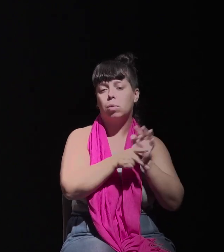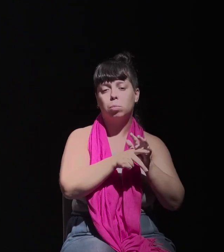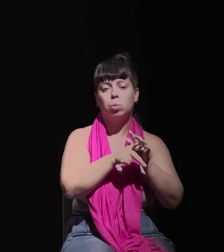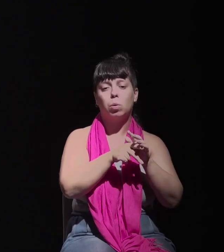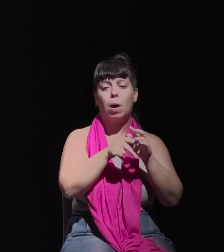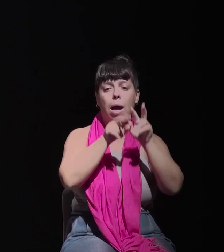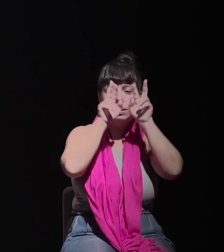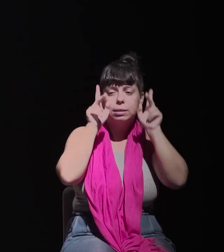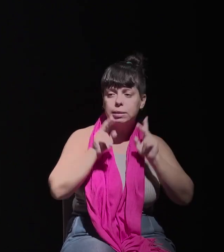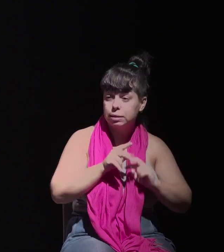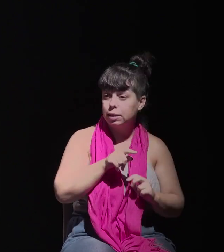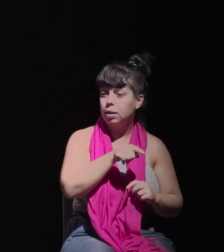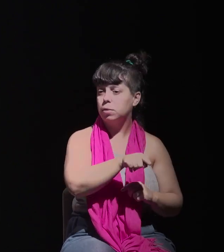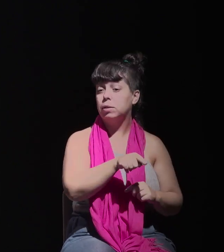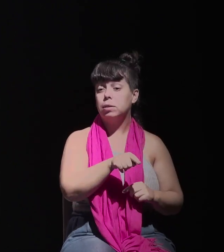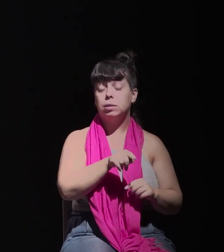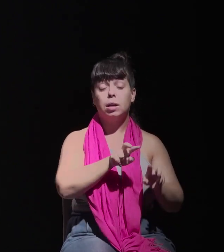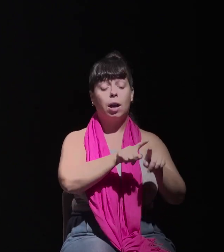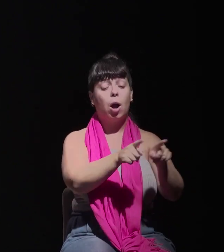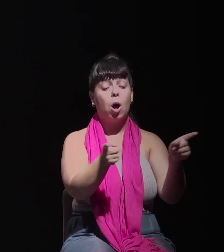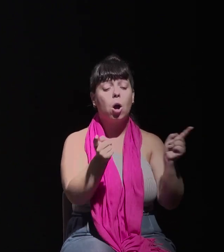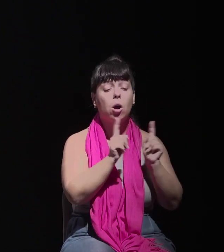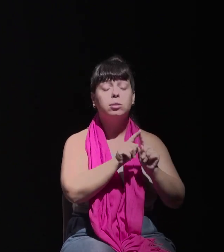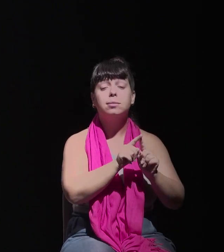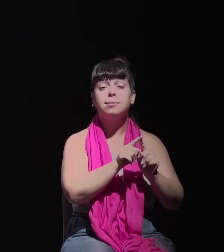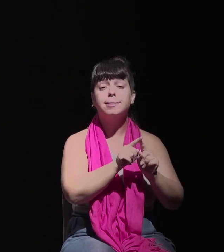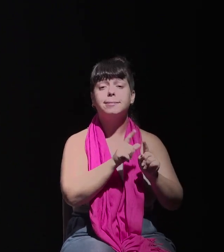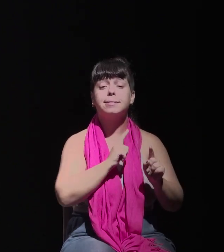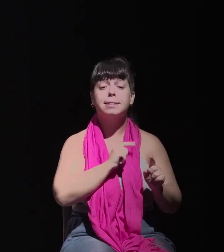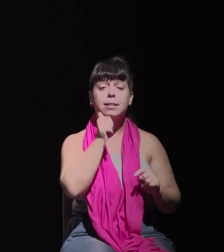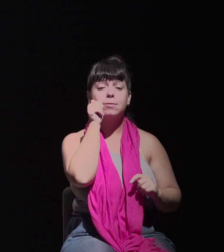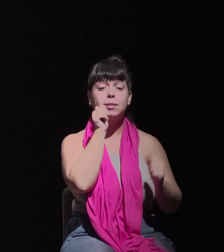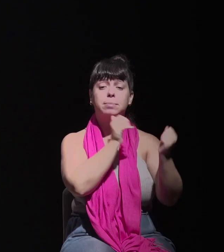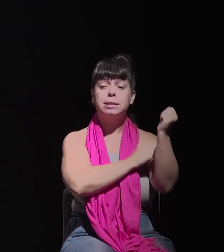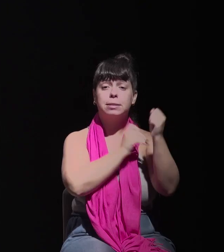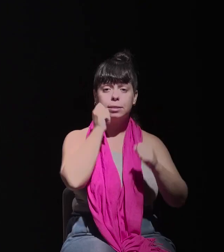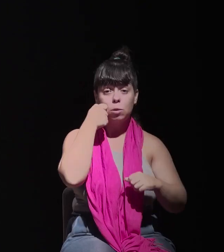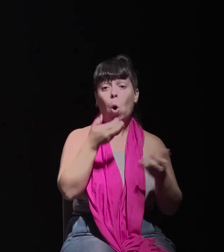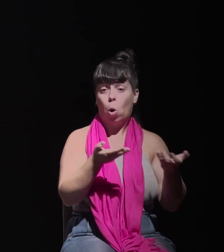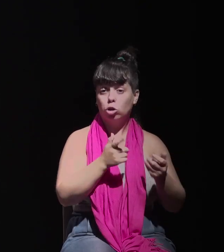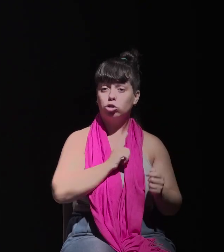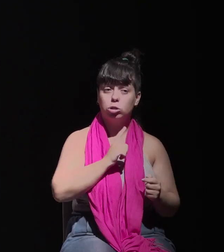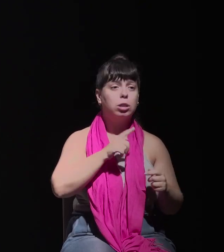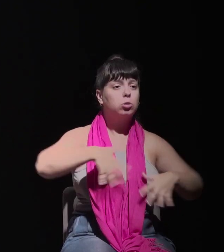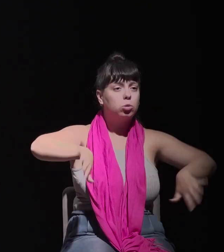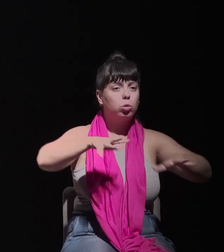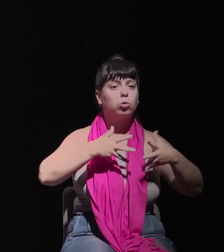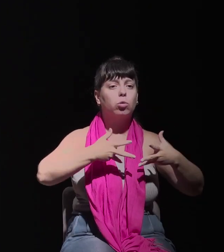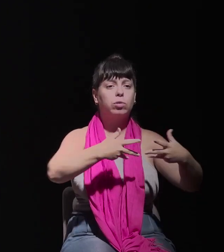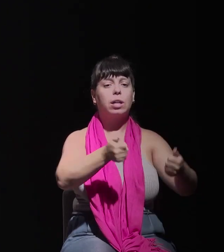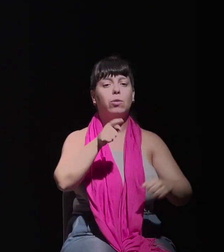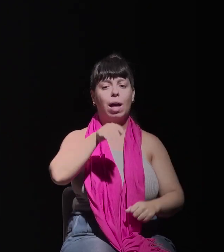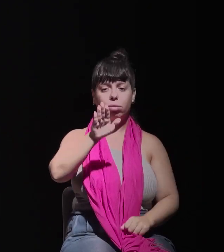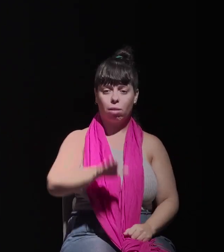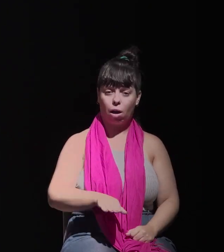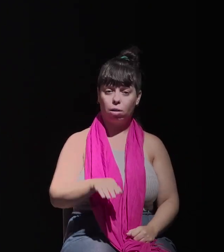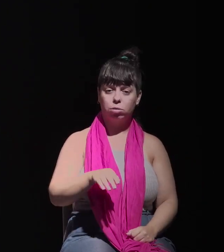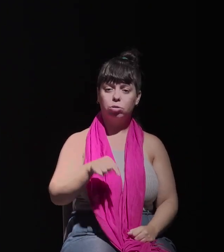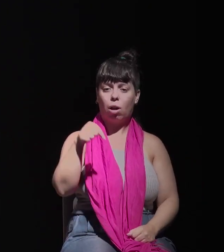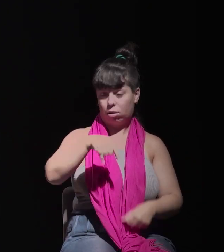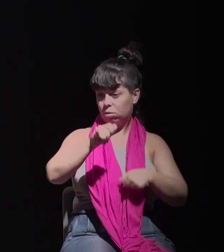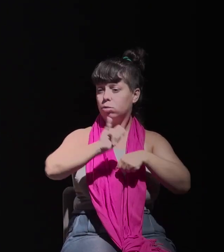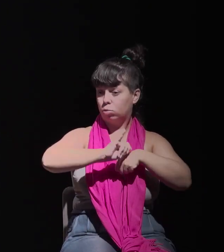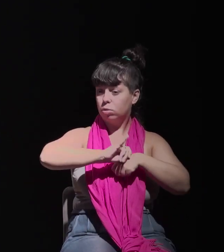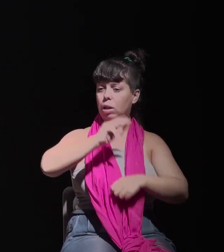negro, presencialmente, que acontecem em vários espaços, inclusive hoje tem uma, estão todas convidadas e todos convidados, vai ser na parte da tarde, aqui no centro, em São